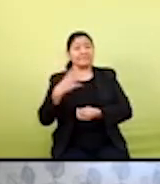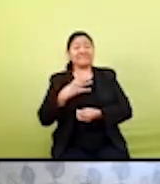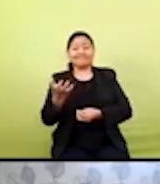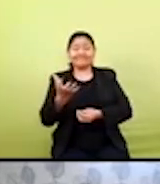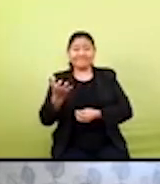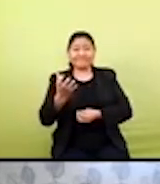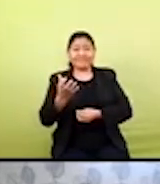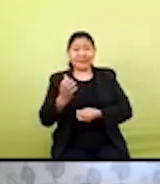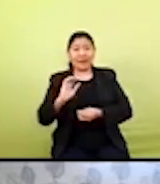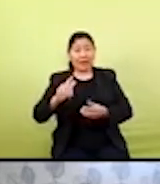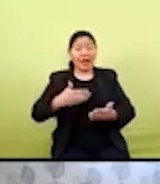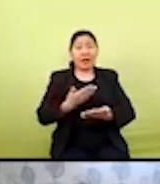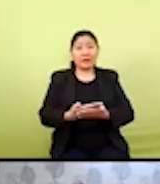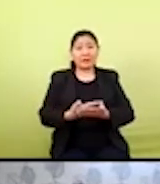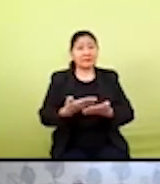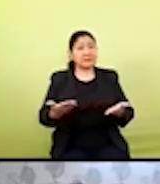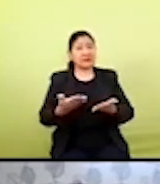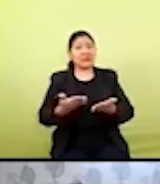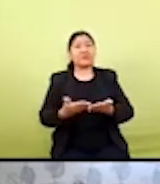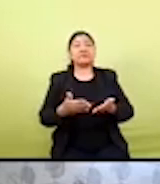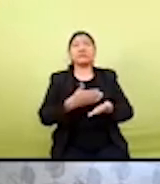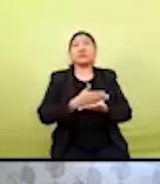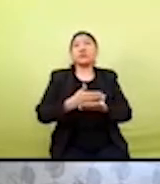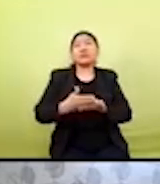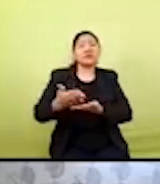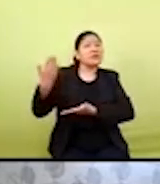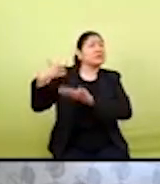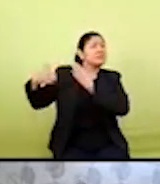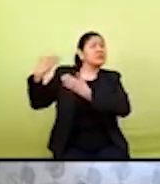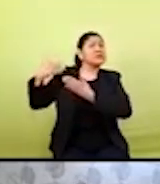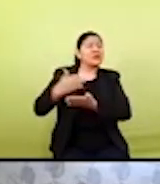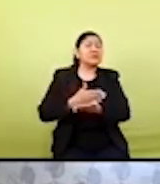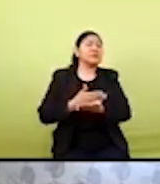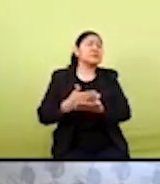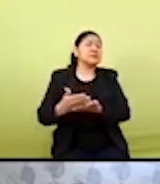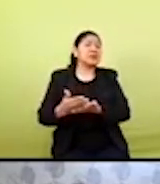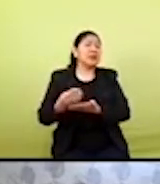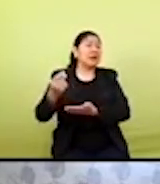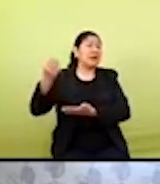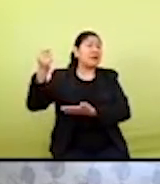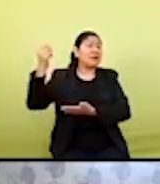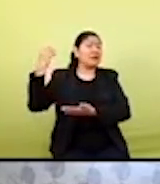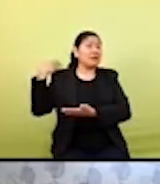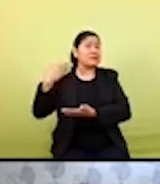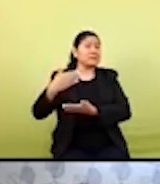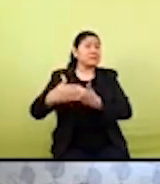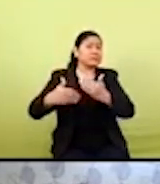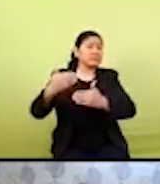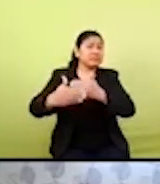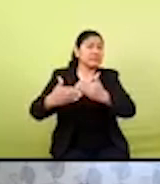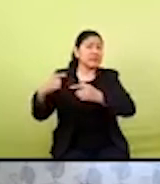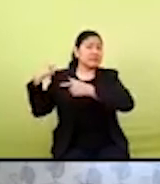falando de um problema que é atual, é um problema secular, é um problema histórico, e é um